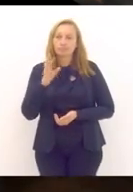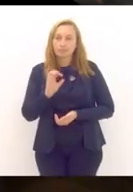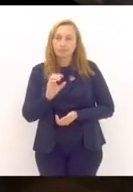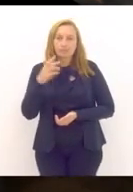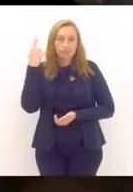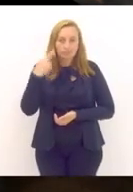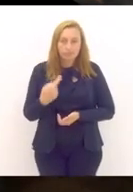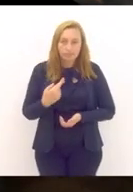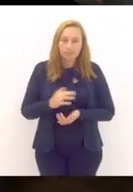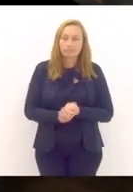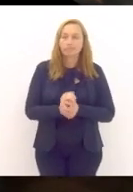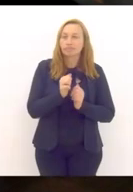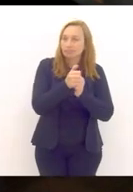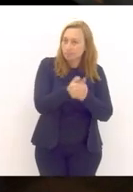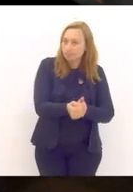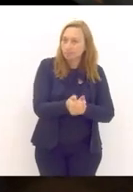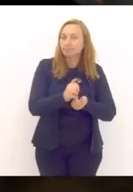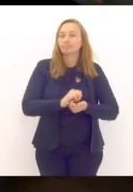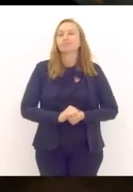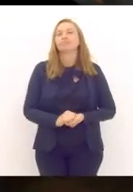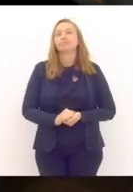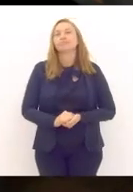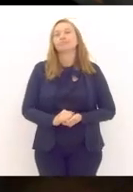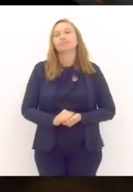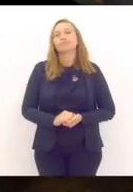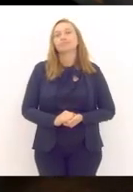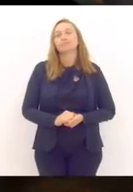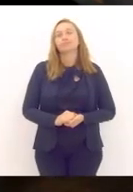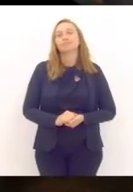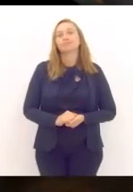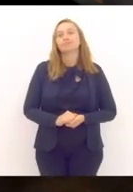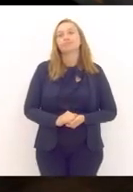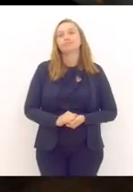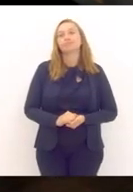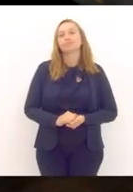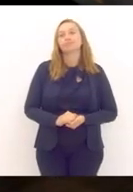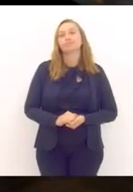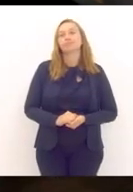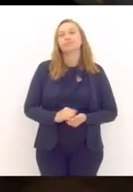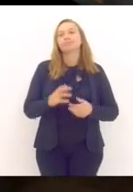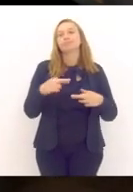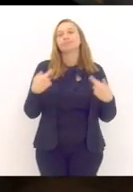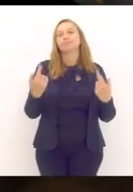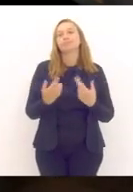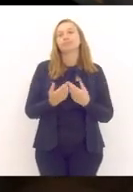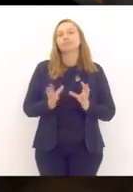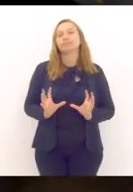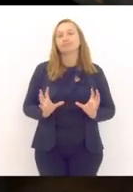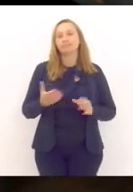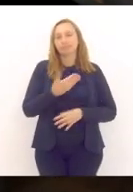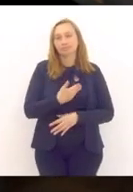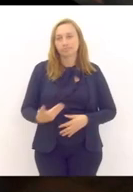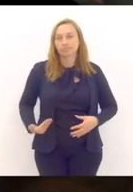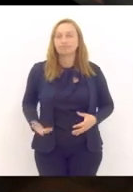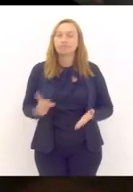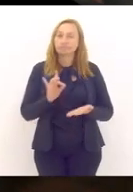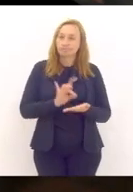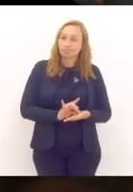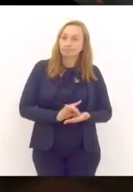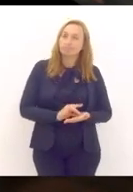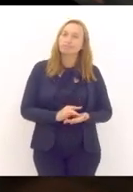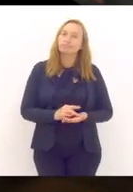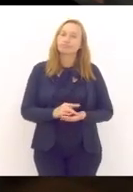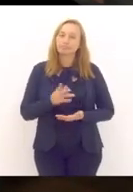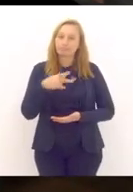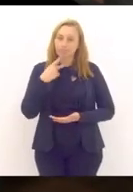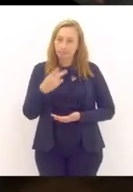que acompanha essa audiência pública, a primeira, né, da nossa comissão. E, na realidade, a minha